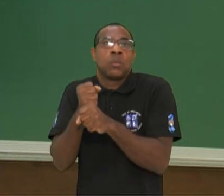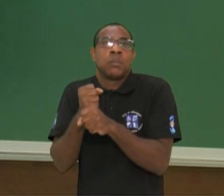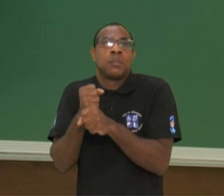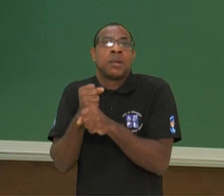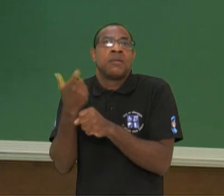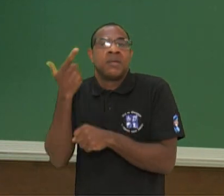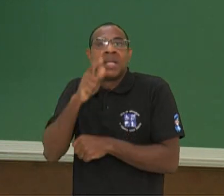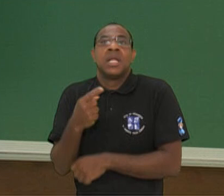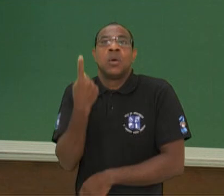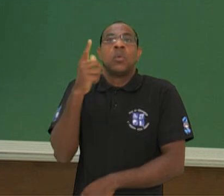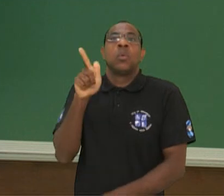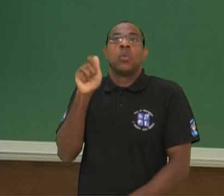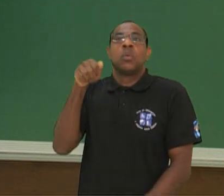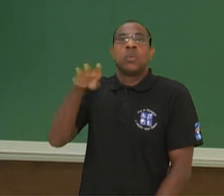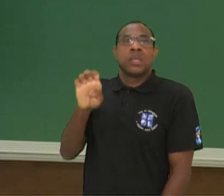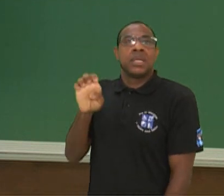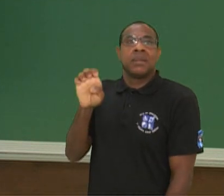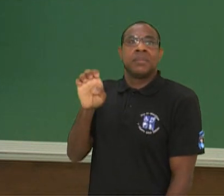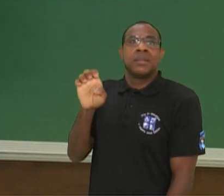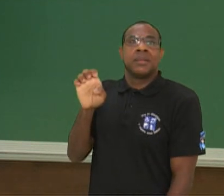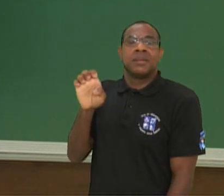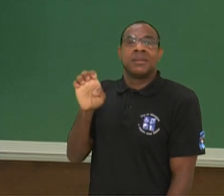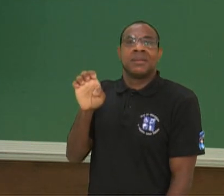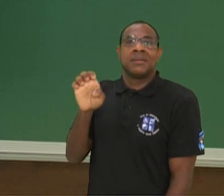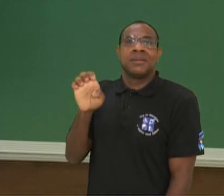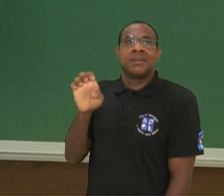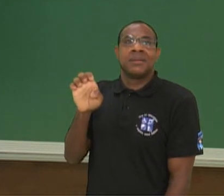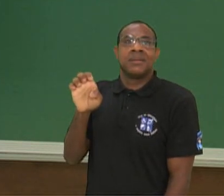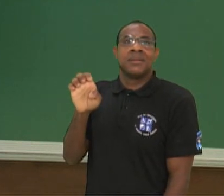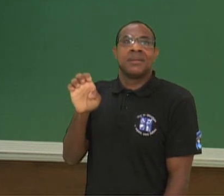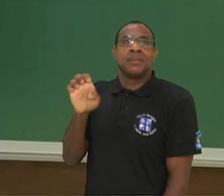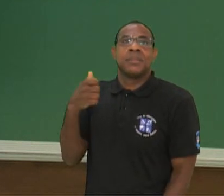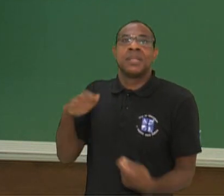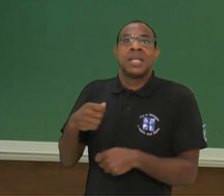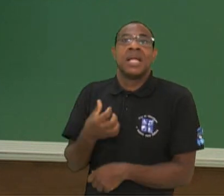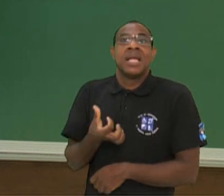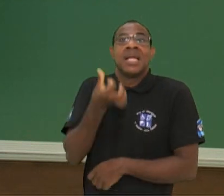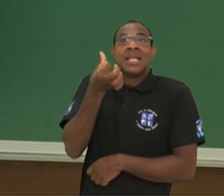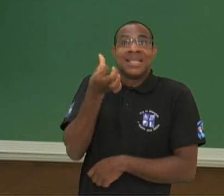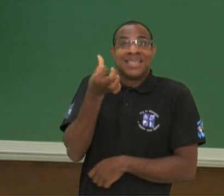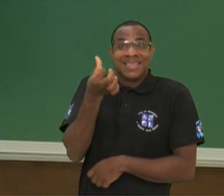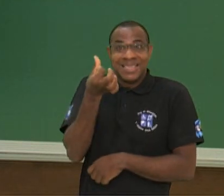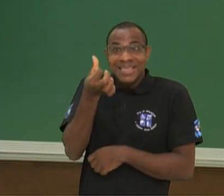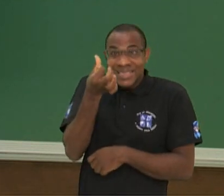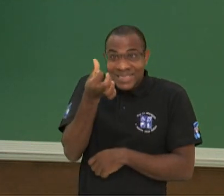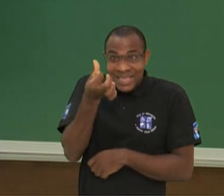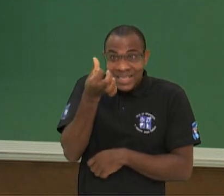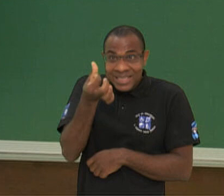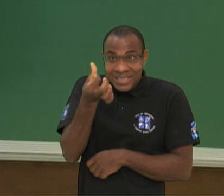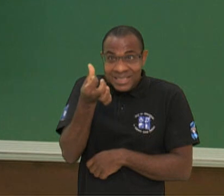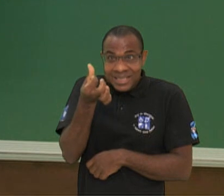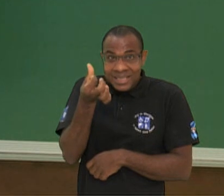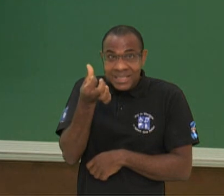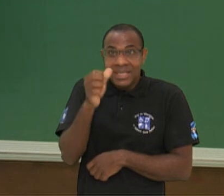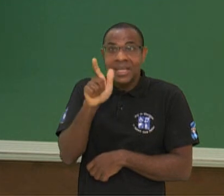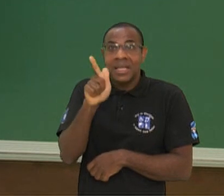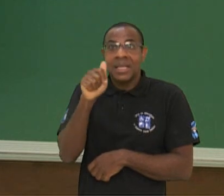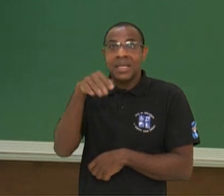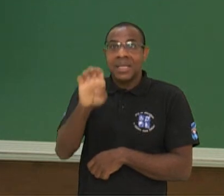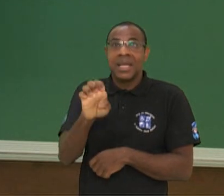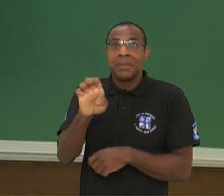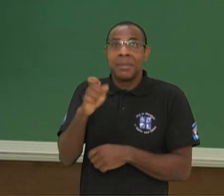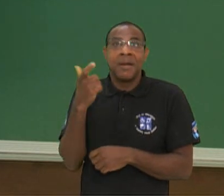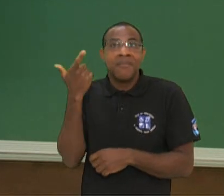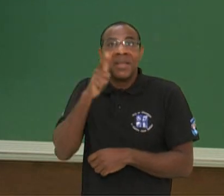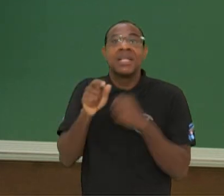um game. Ele precisa vencer 6 games para vencer um set. Tá, mas por que está marcando 30 aqui se eles têm que